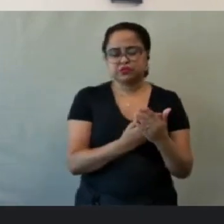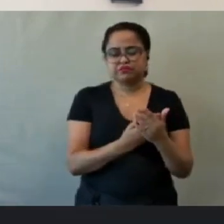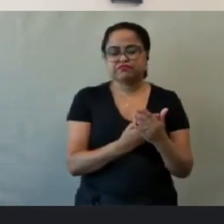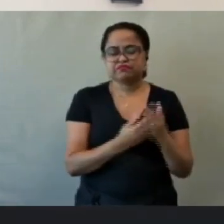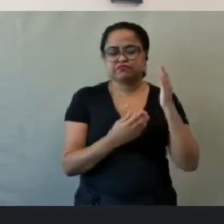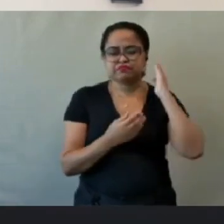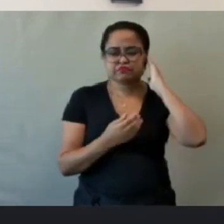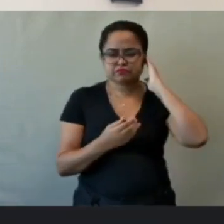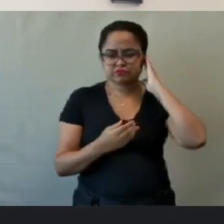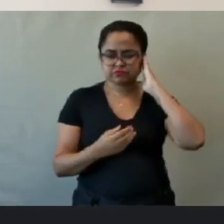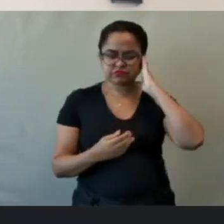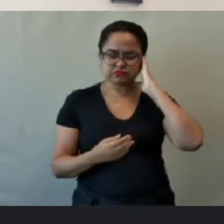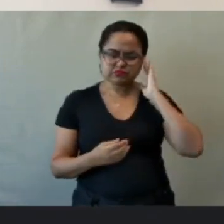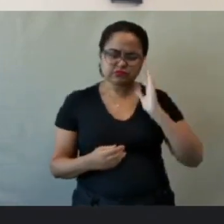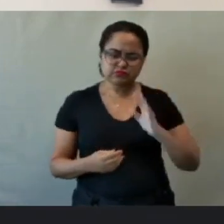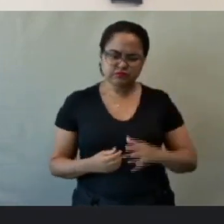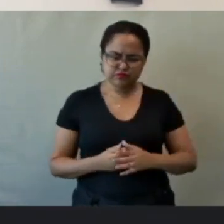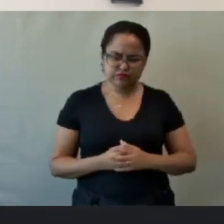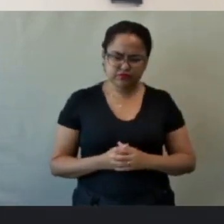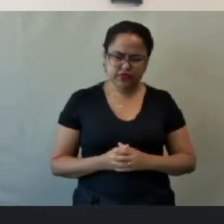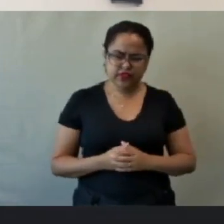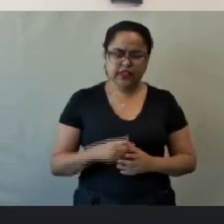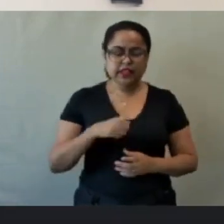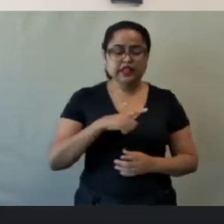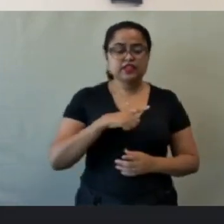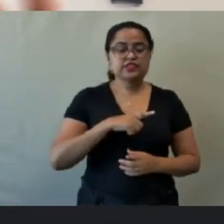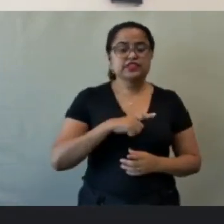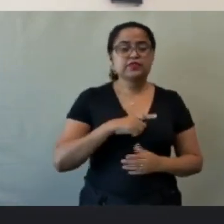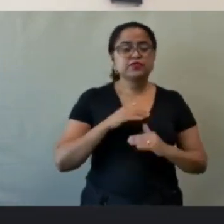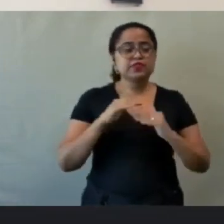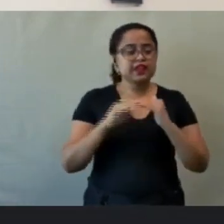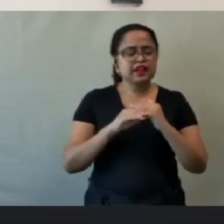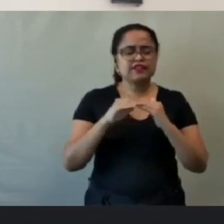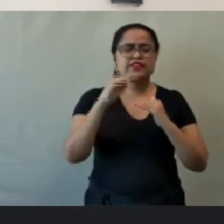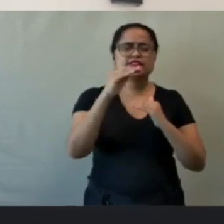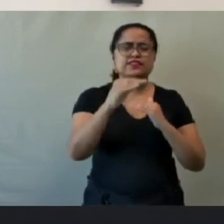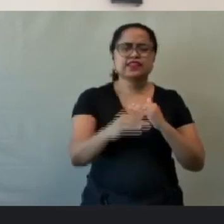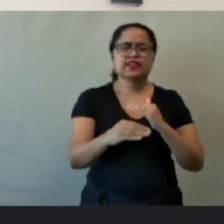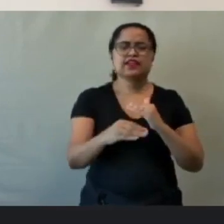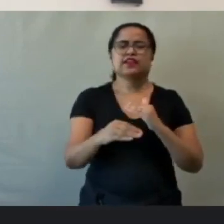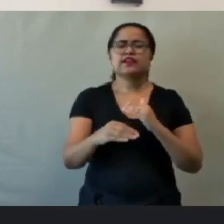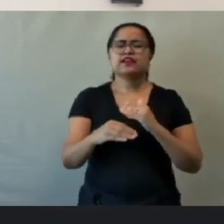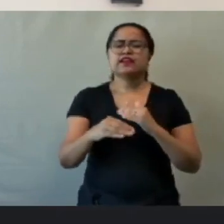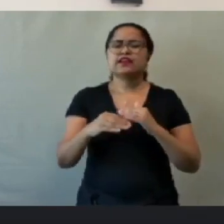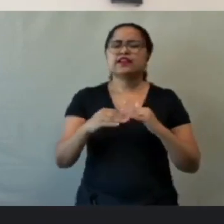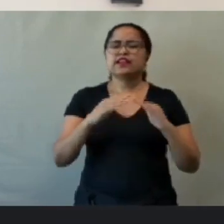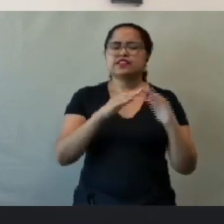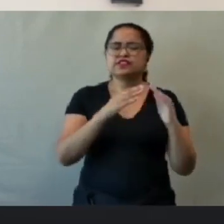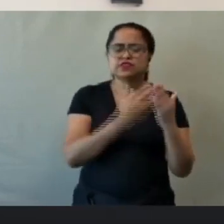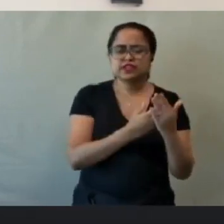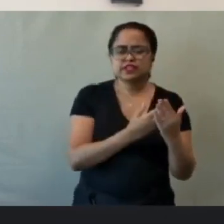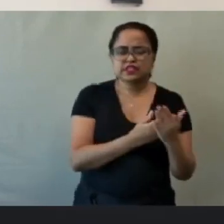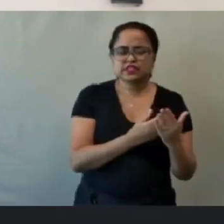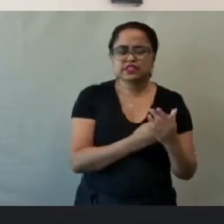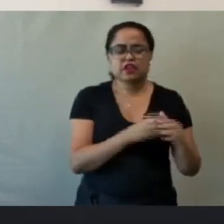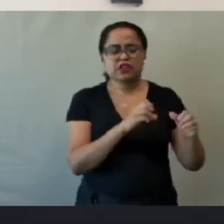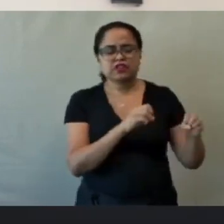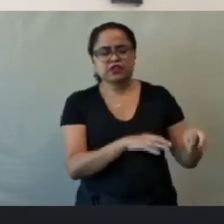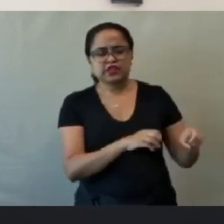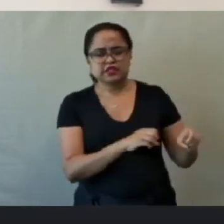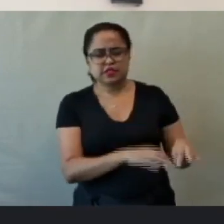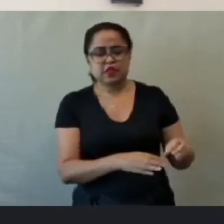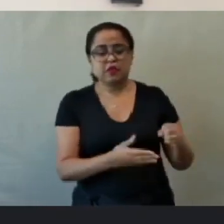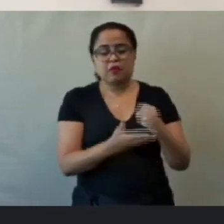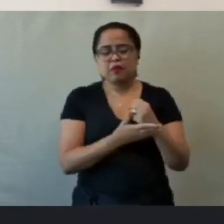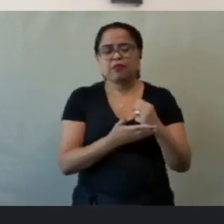OCDE. Então, nós temos que avançar, nessa escolarização, nessa formação, na educação